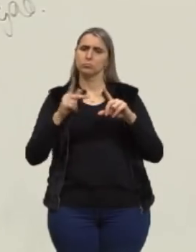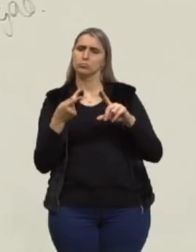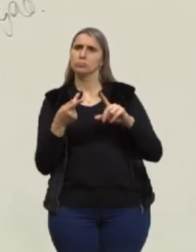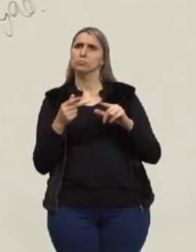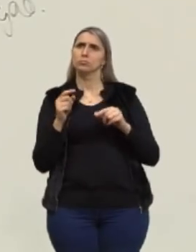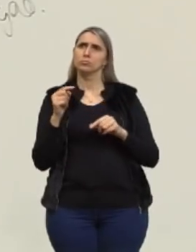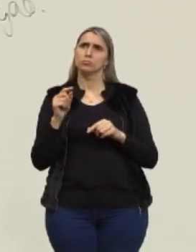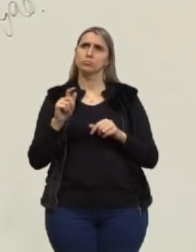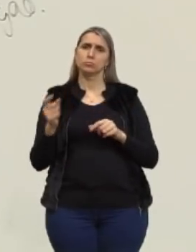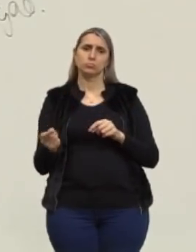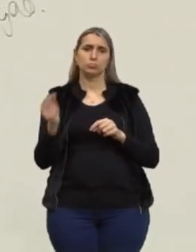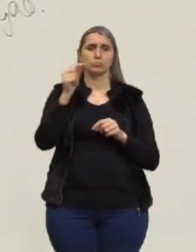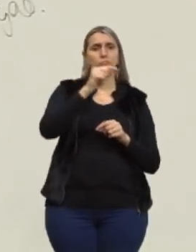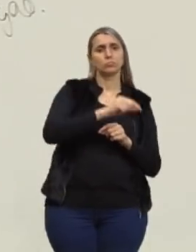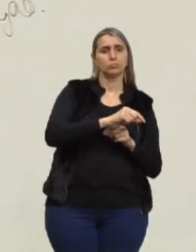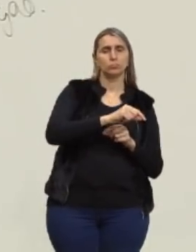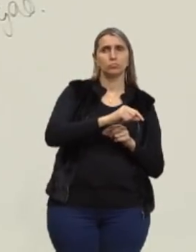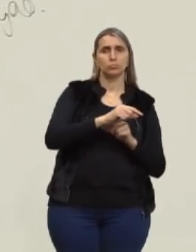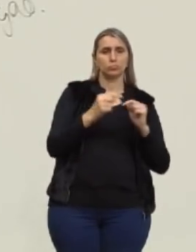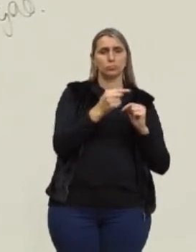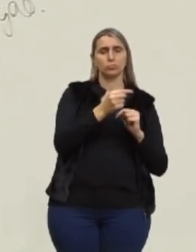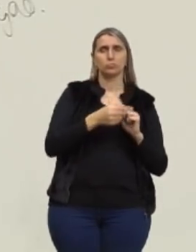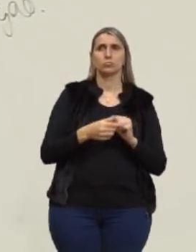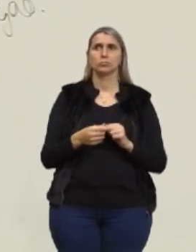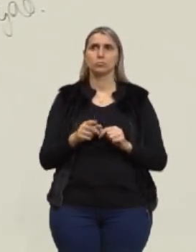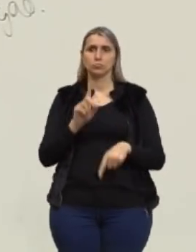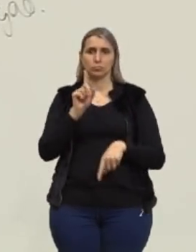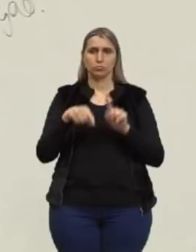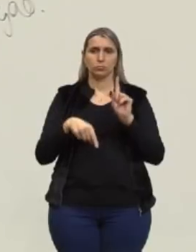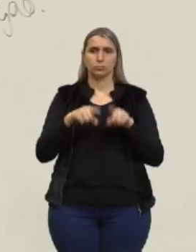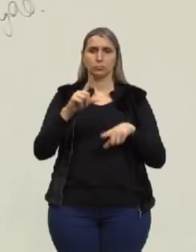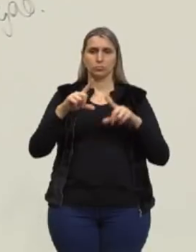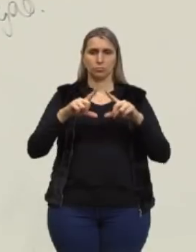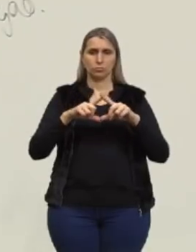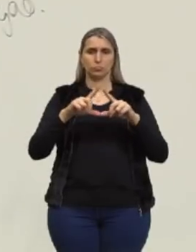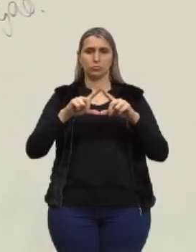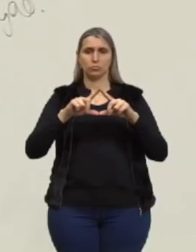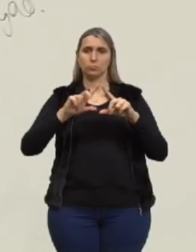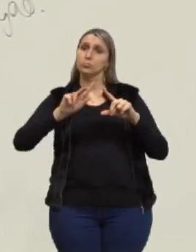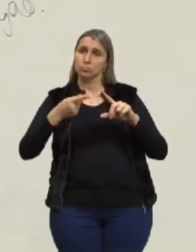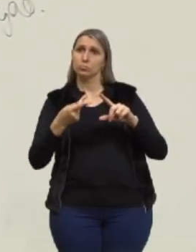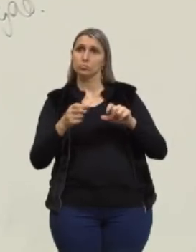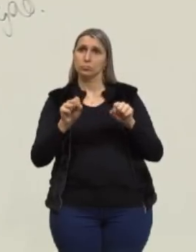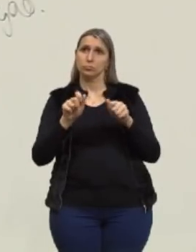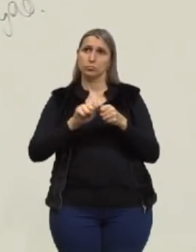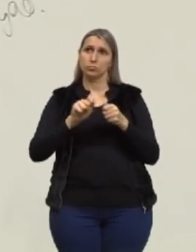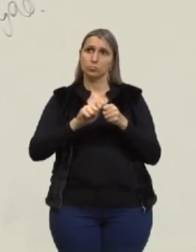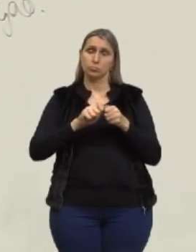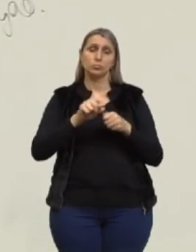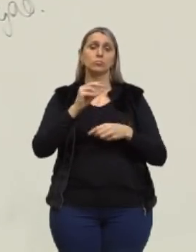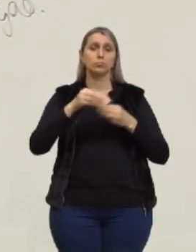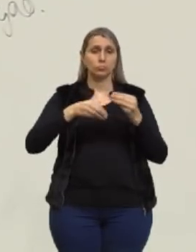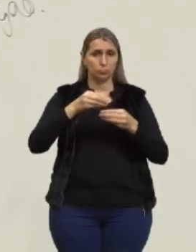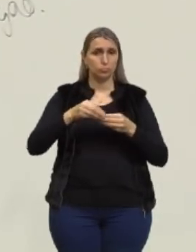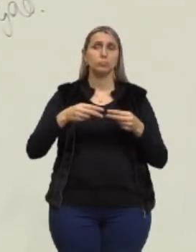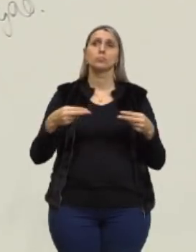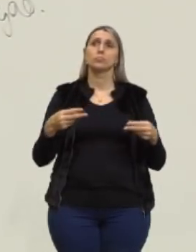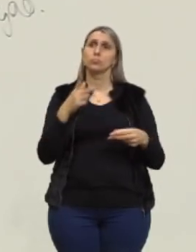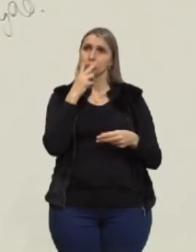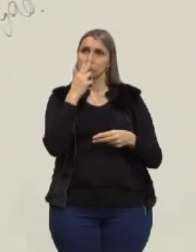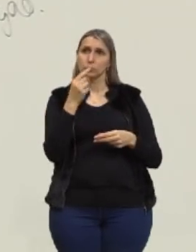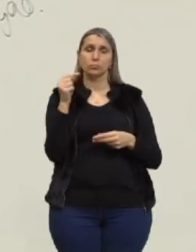esse sinal vai ter que passar para cá então a variação da entalpia de formação do carbonato de cálcio